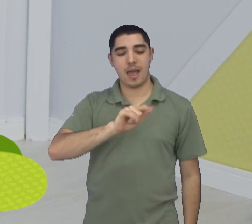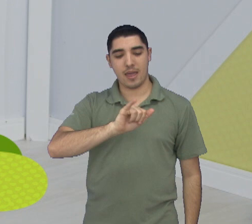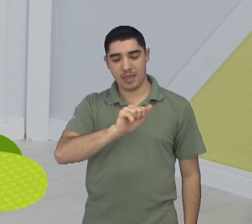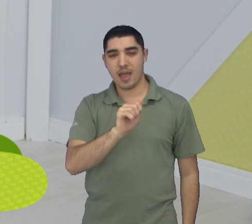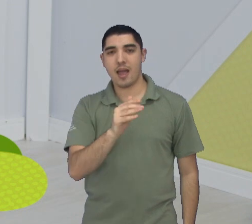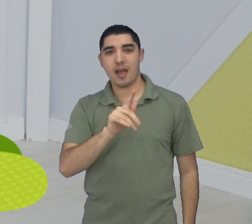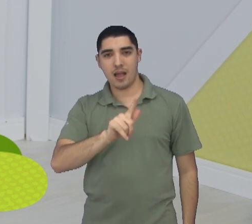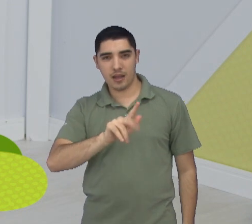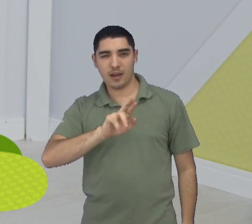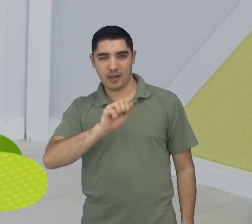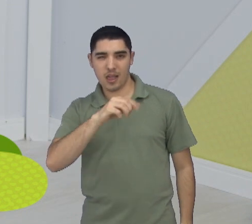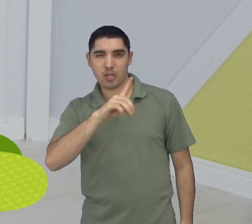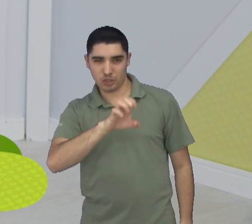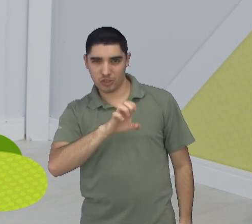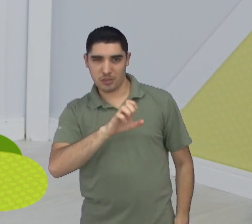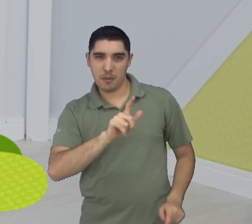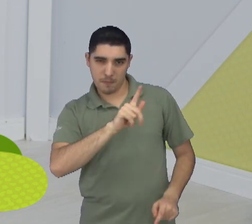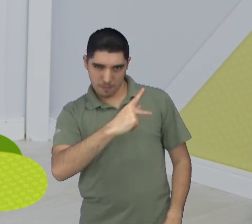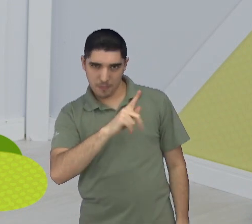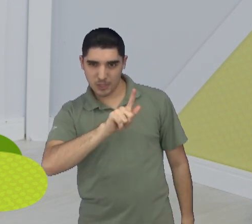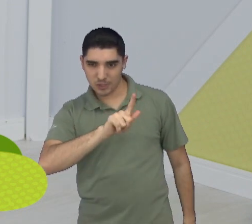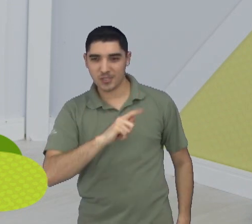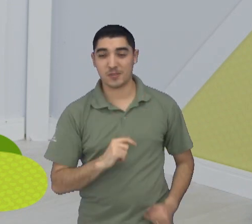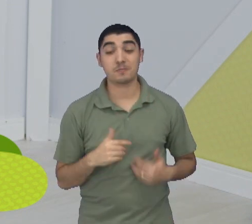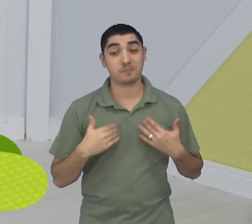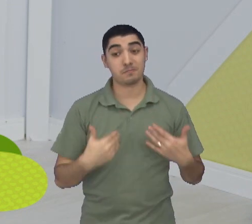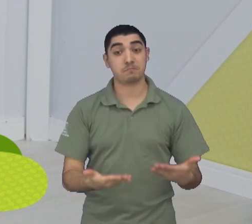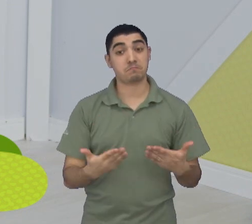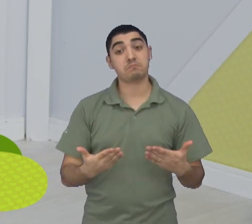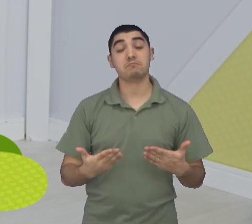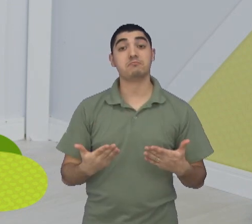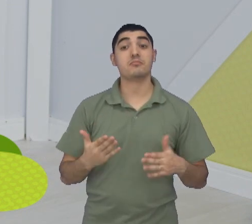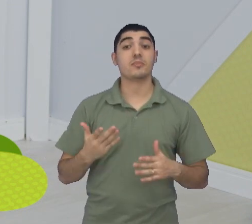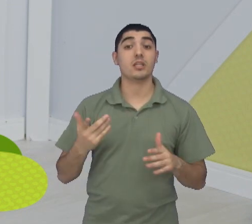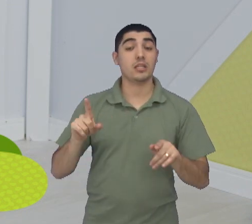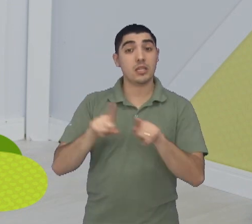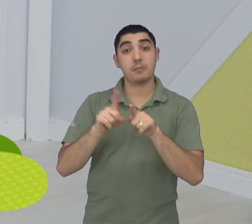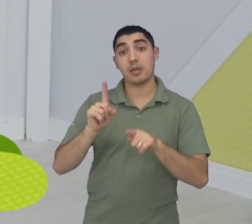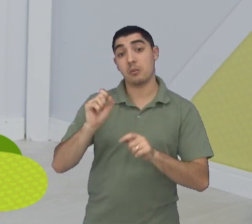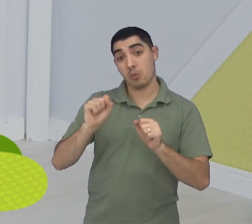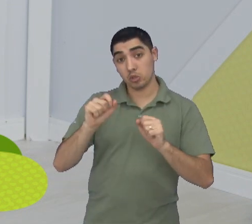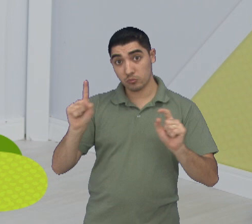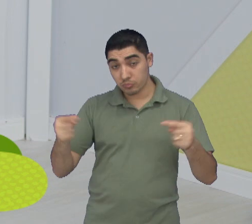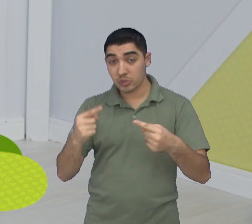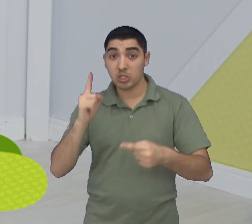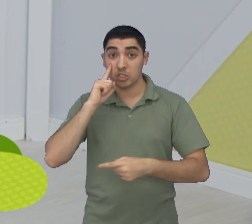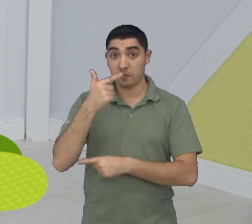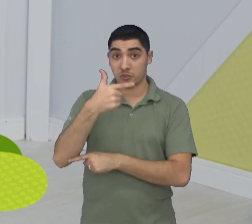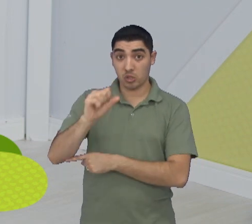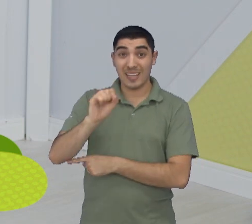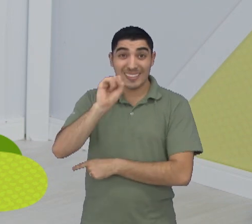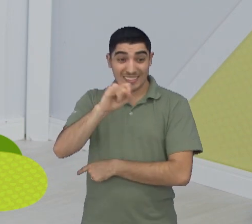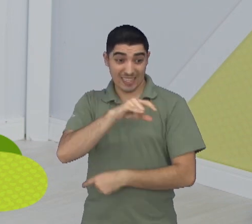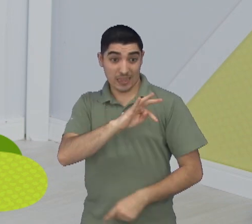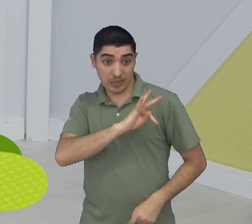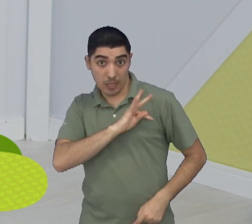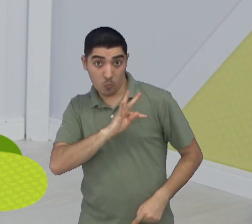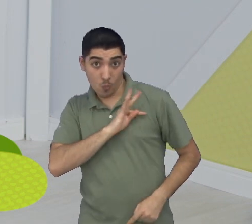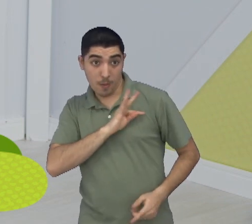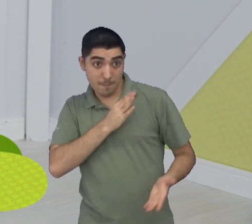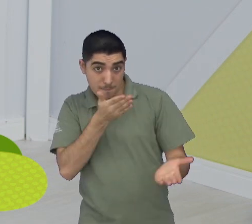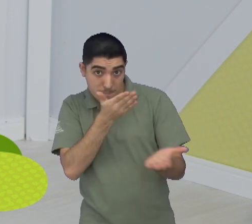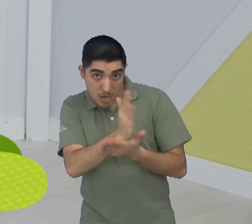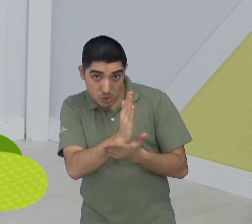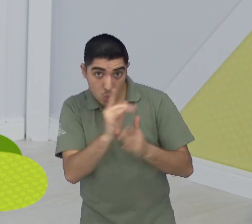e outro jogo, caiu um copo de água ali. E aí o outro jogo no dia 29, se Taboão passar para a final, o